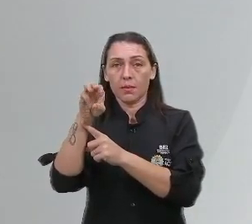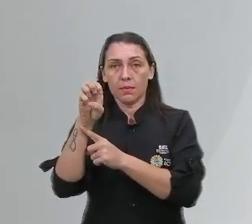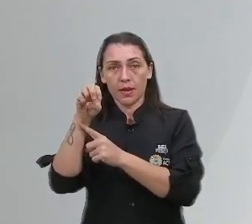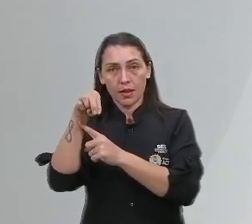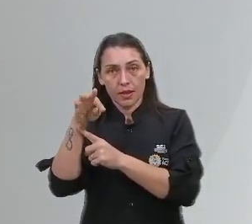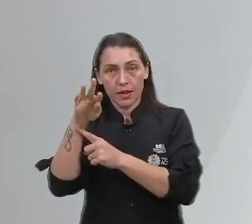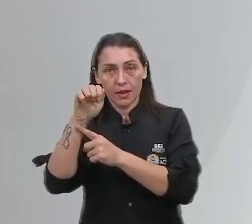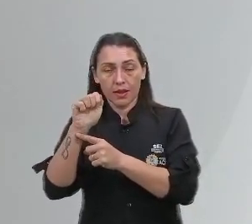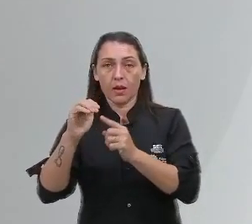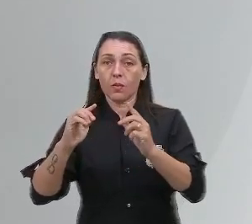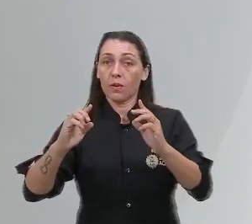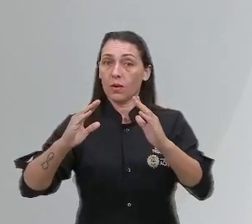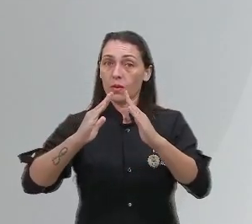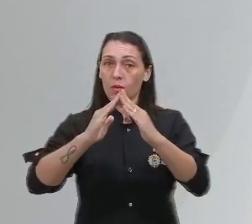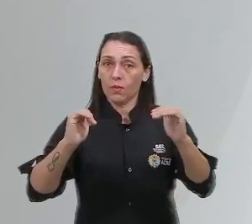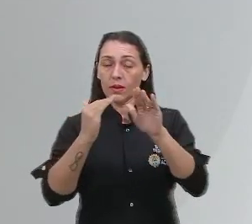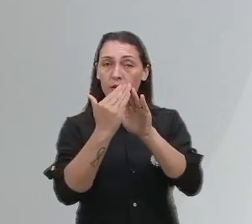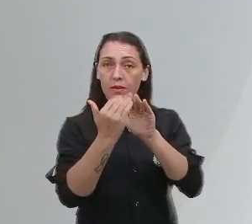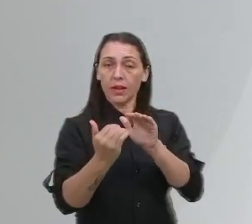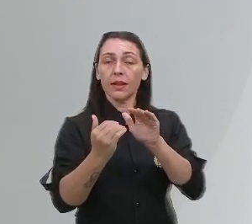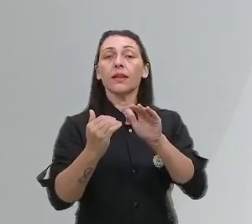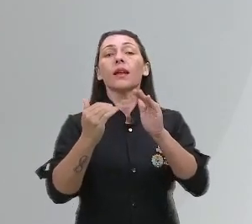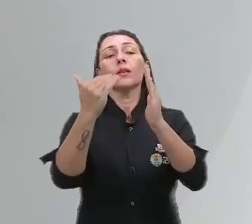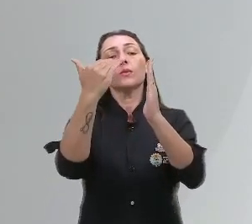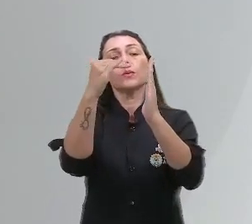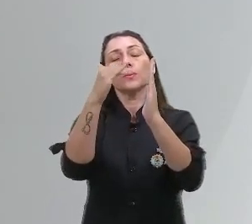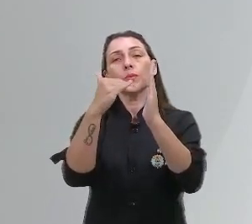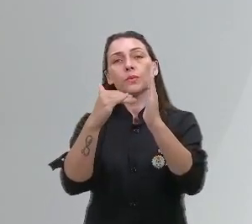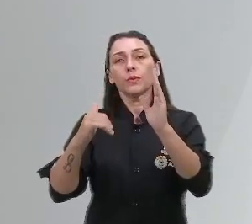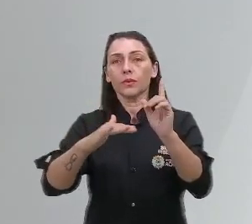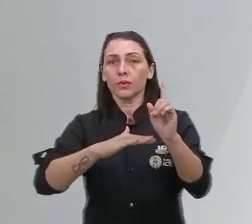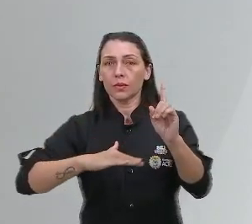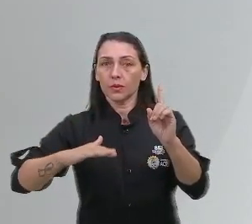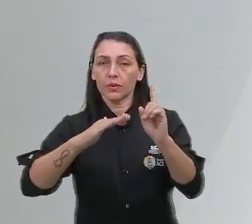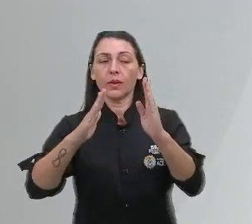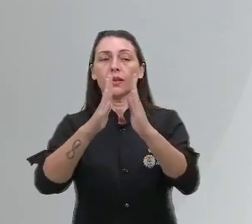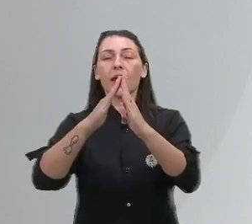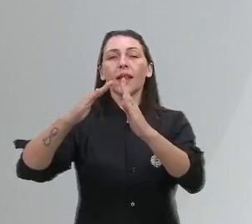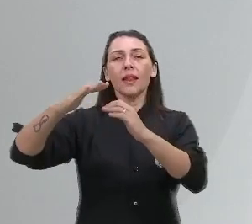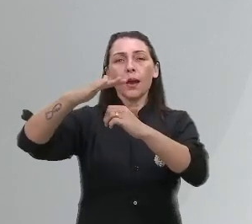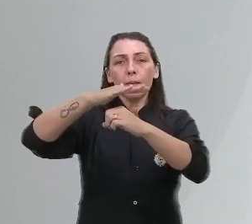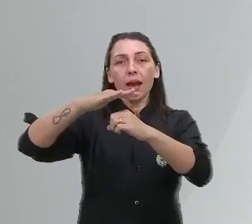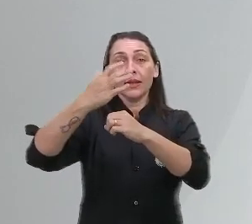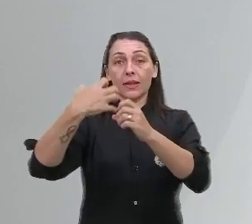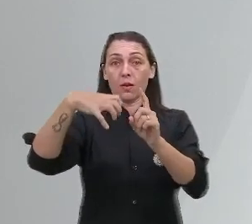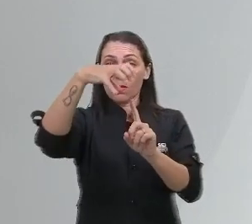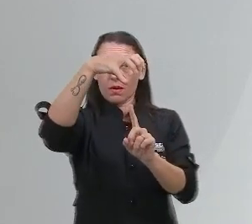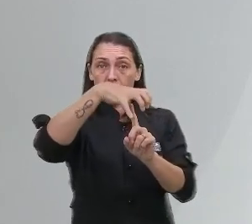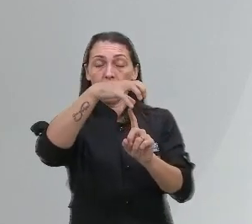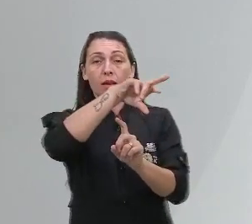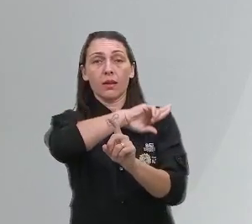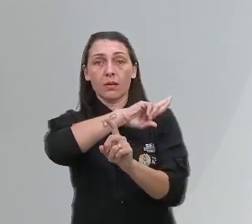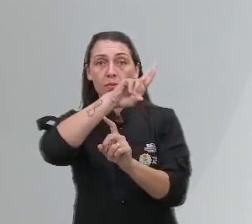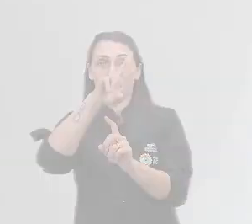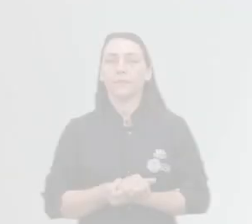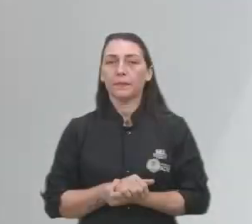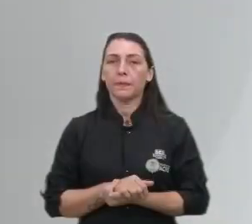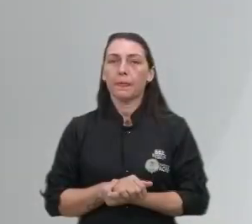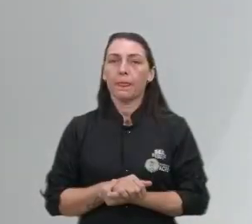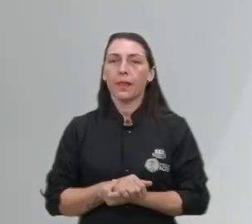uma pirâmide e ela é dividida em classes sociais. No topo da pirâmide está o rei, representado pela